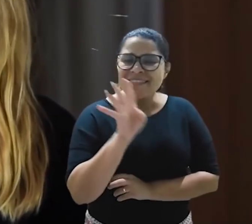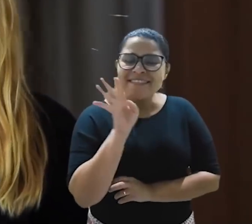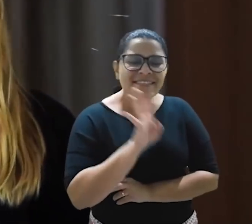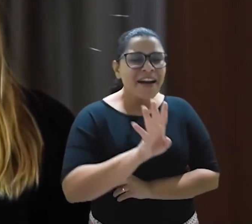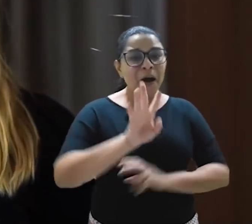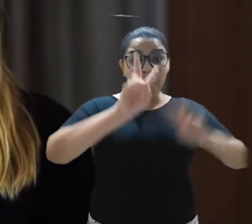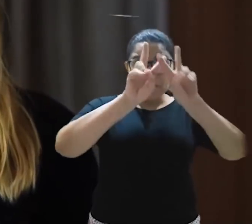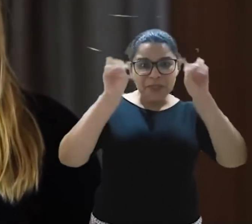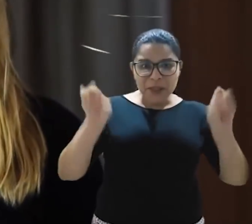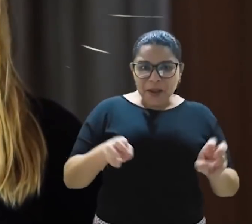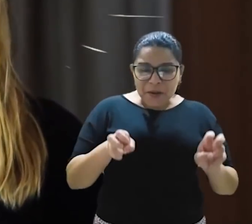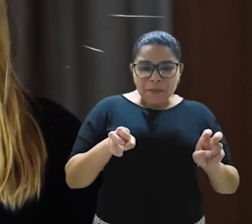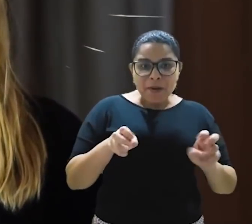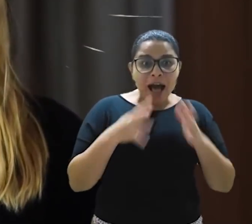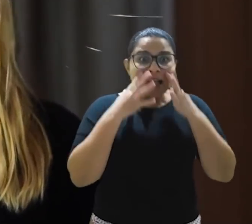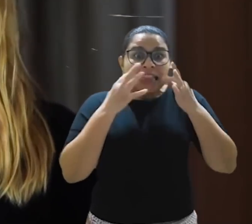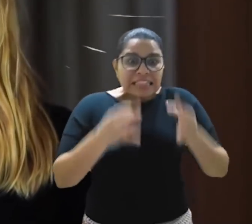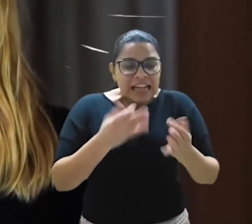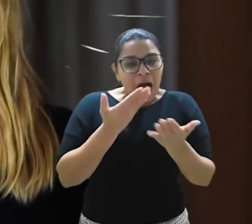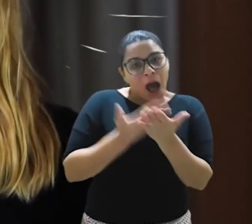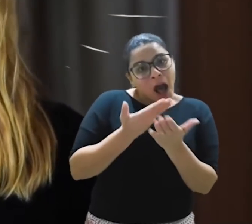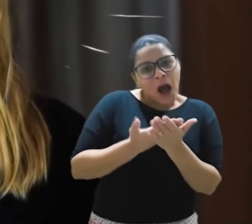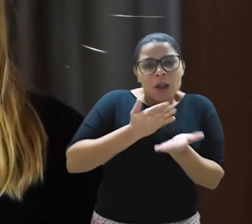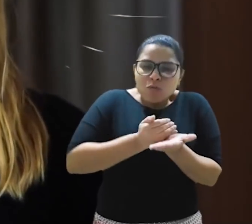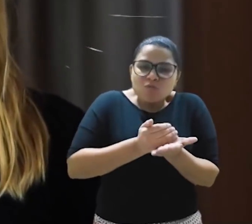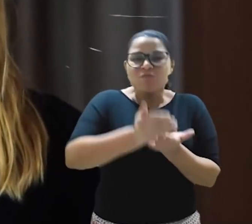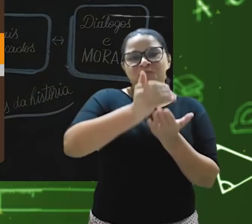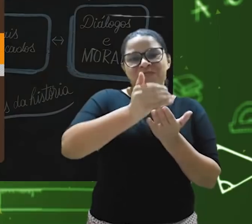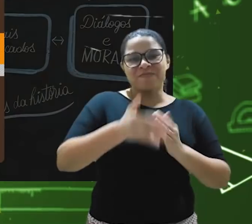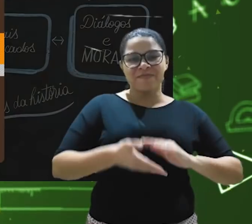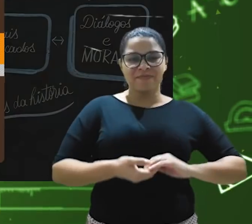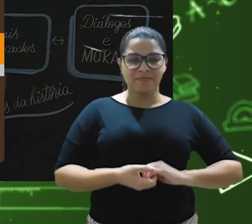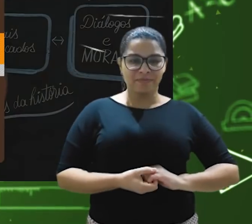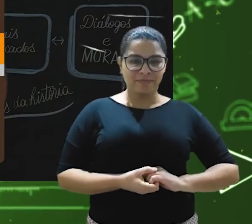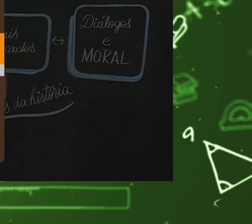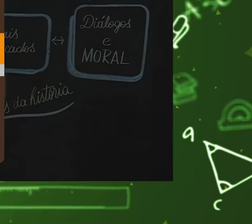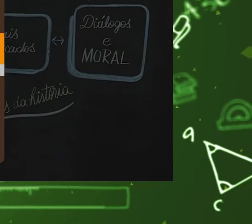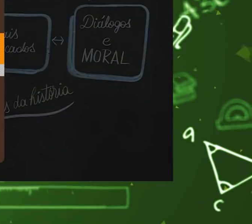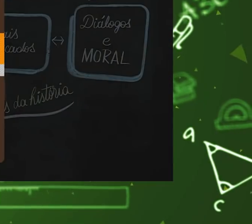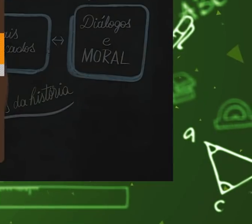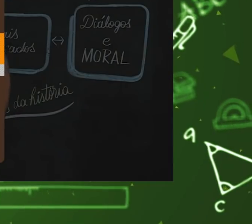né? Então, fiquem ligados porque a aula vai começar.